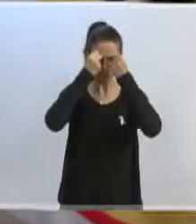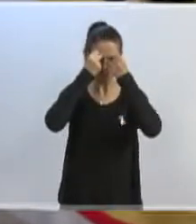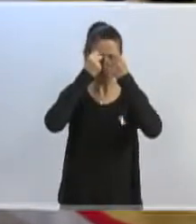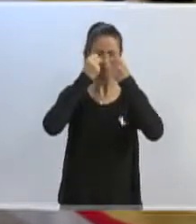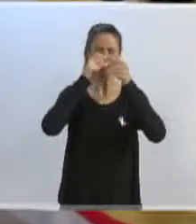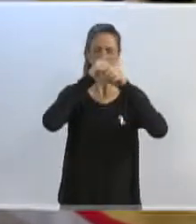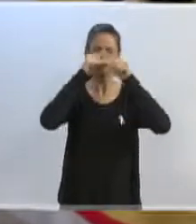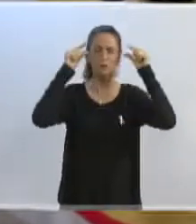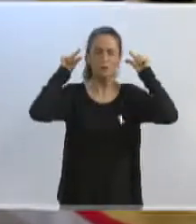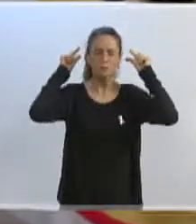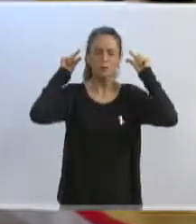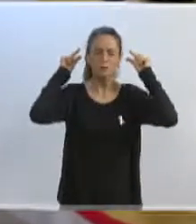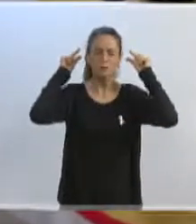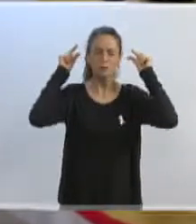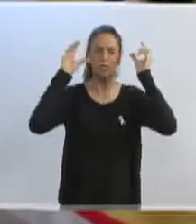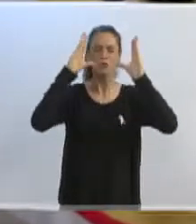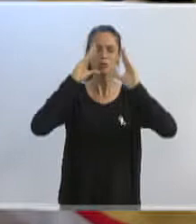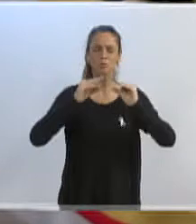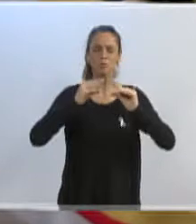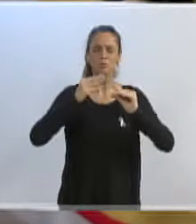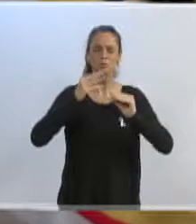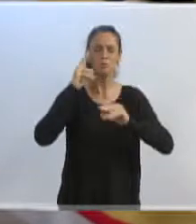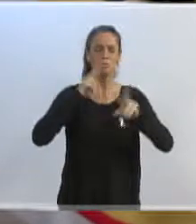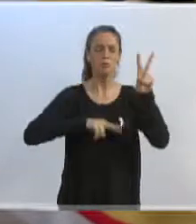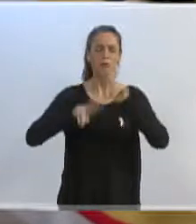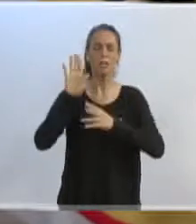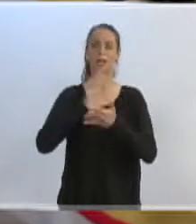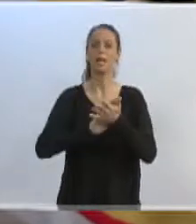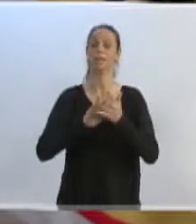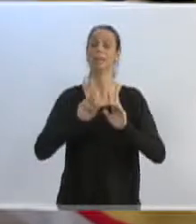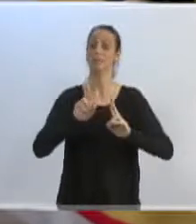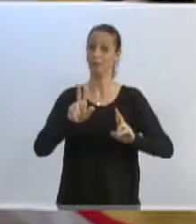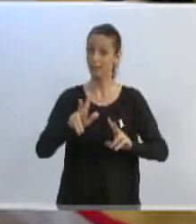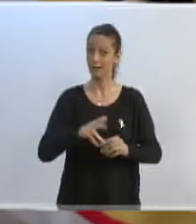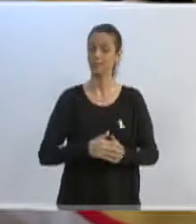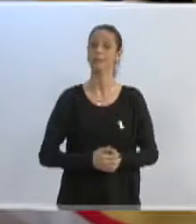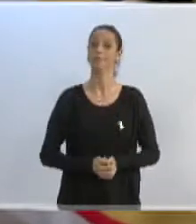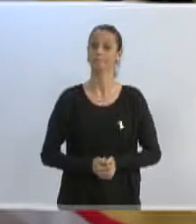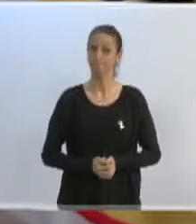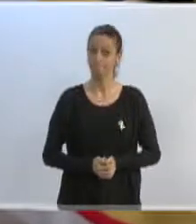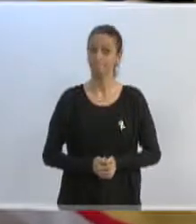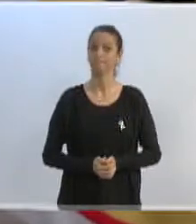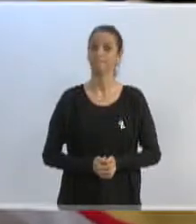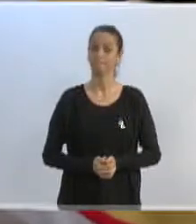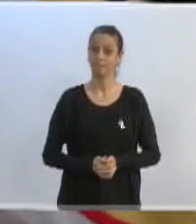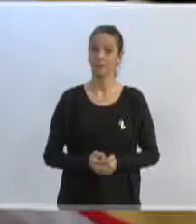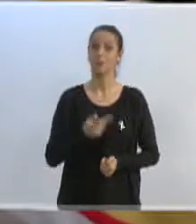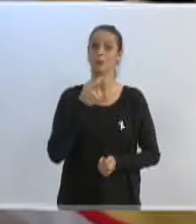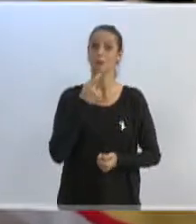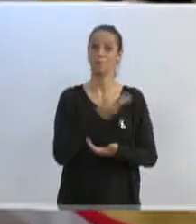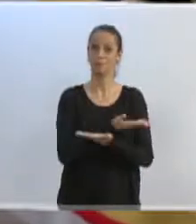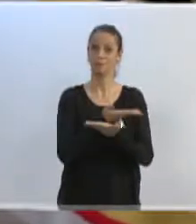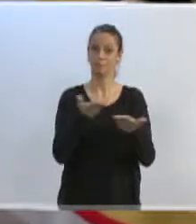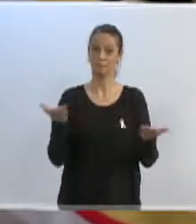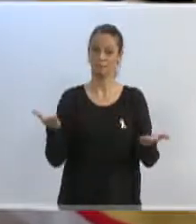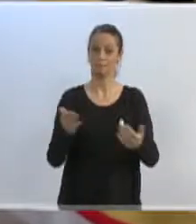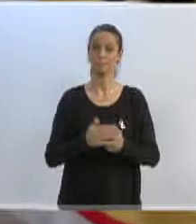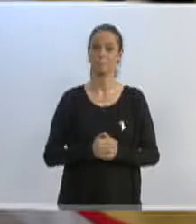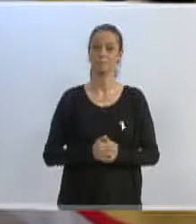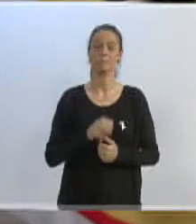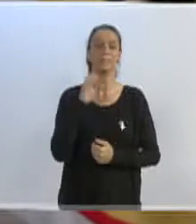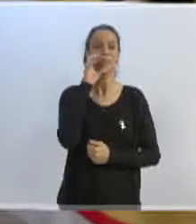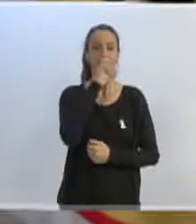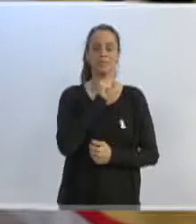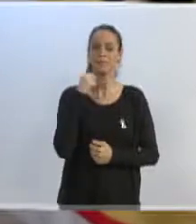na escuridão, sem ver nada, é bem diferente o negócio. Então eu quero dizer, senhores, que sábado foi